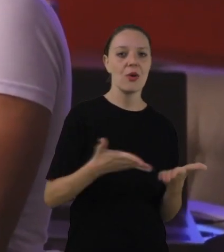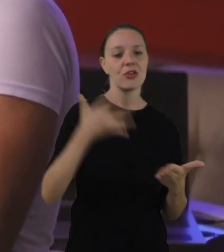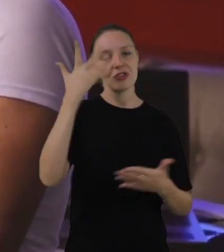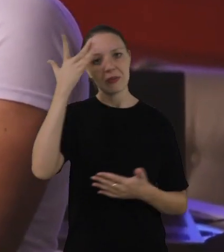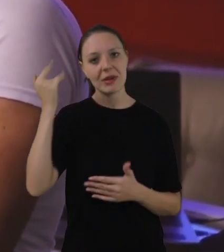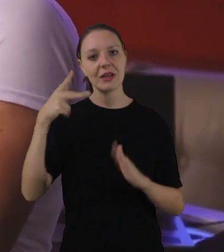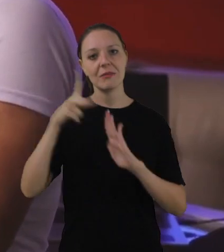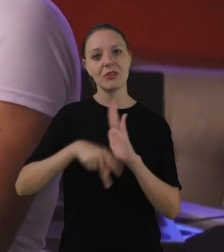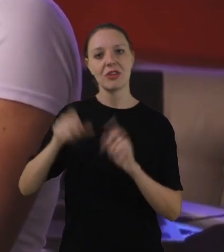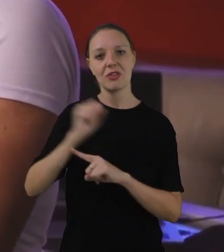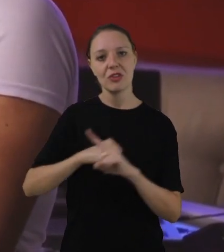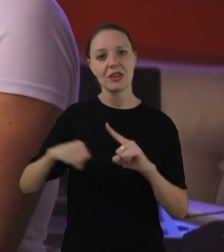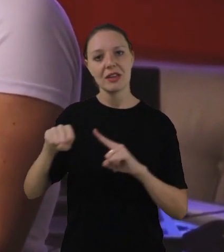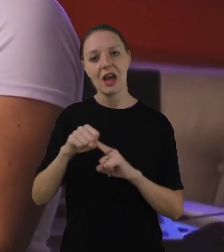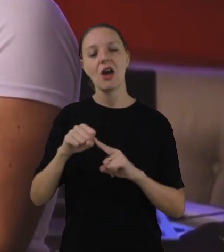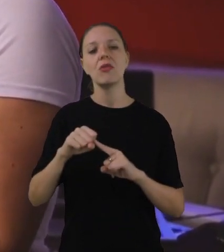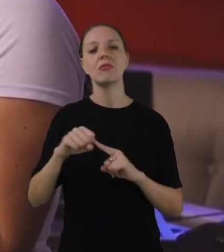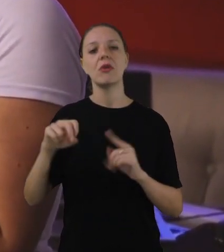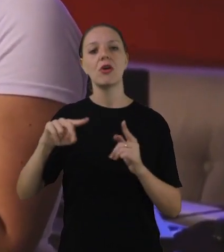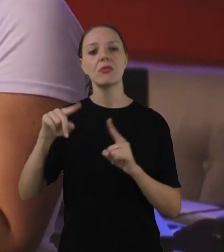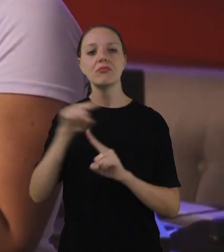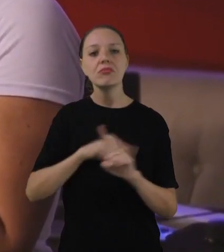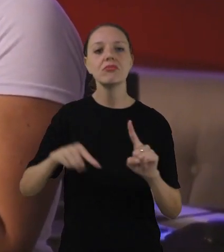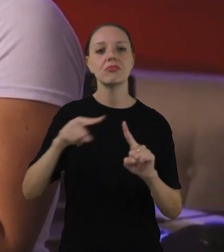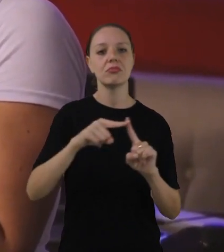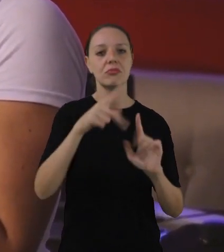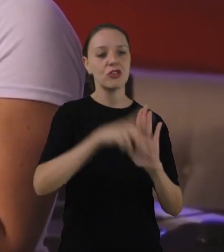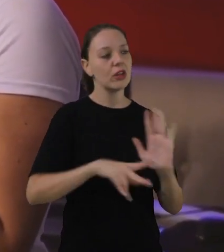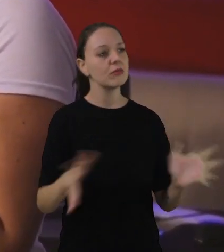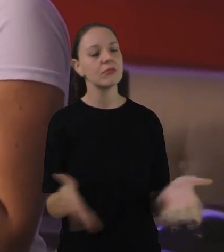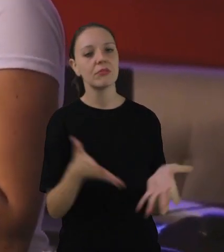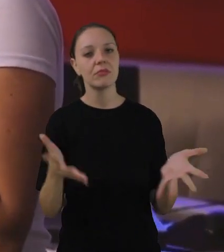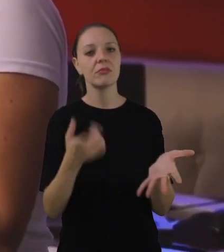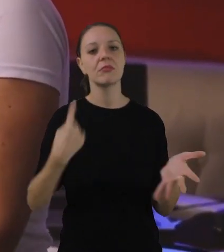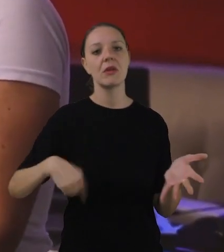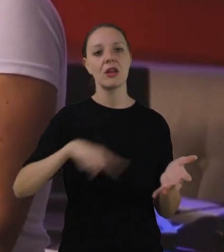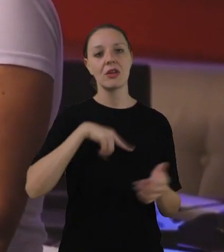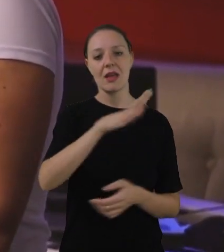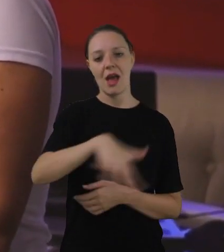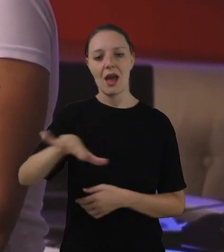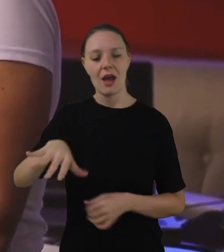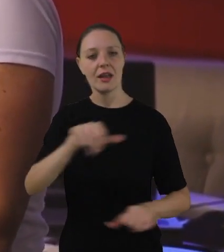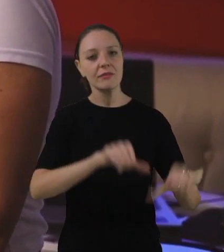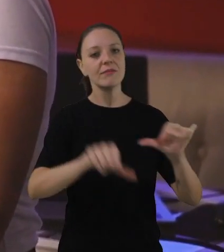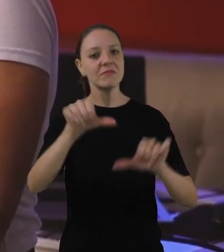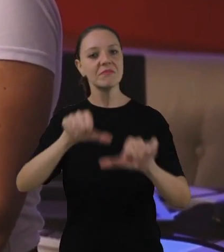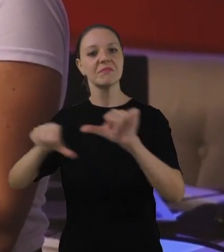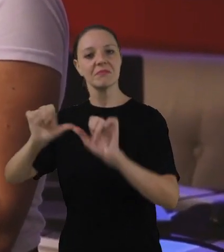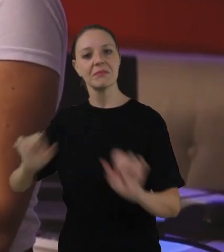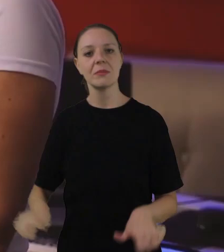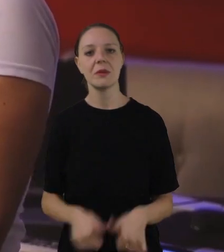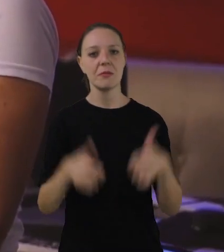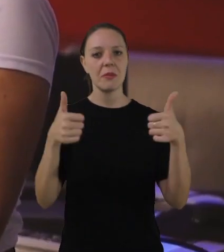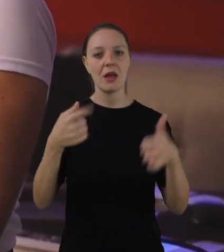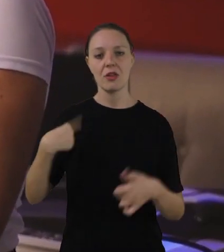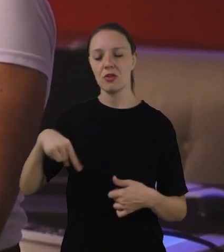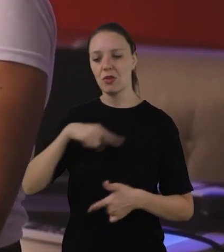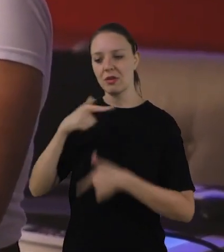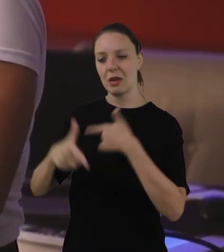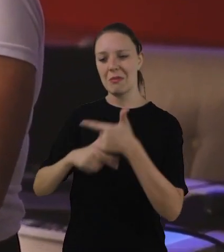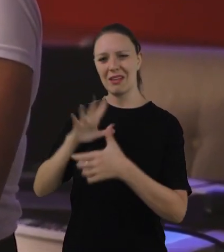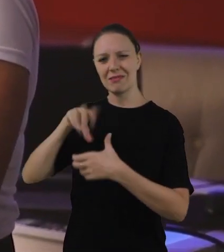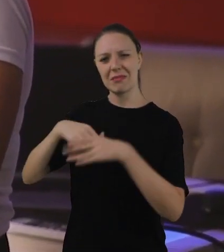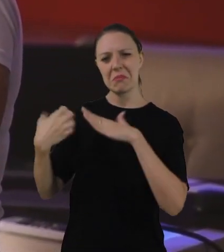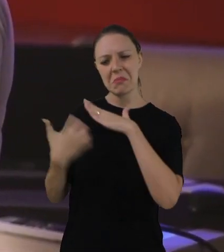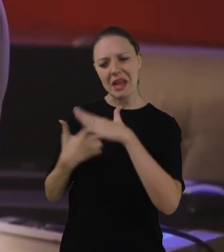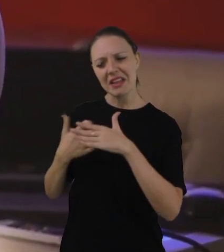Instituto mobiliza para a gente fazer transformações aonde nós estamos também. Ele transcende o nosso trabalho lá da Master,